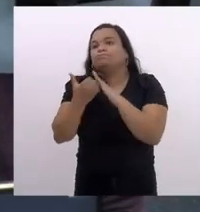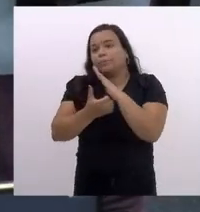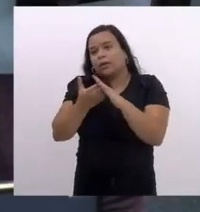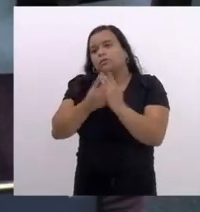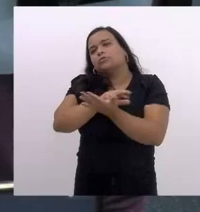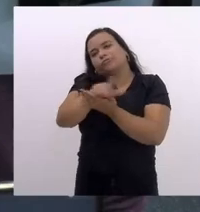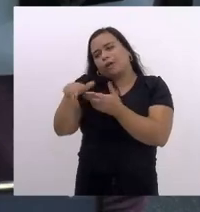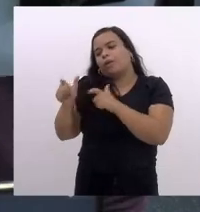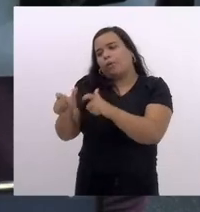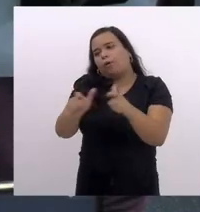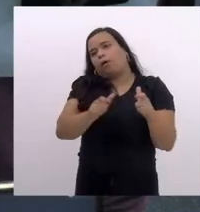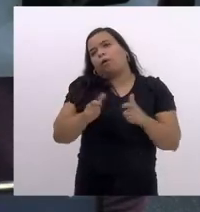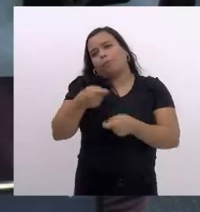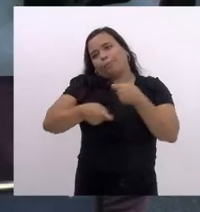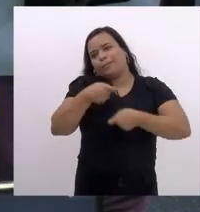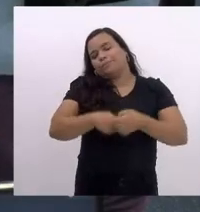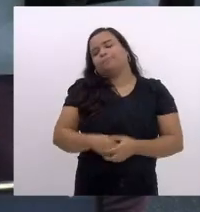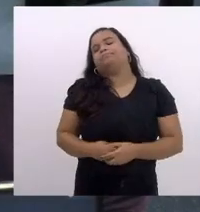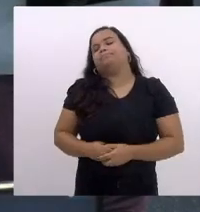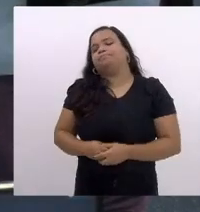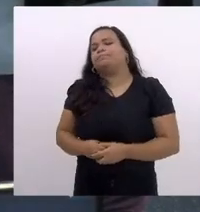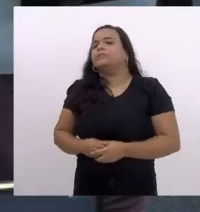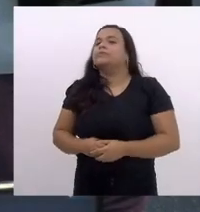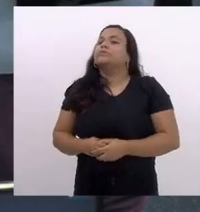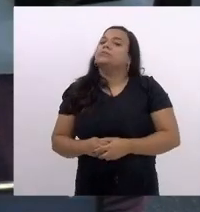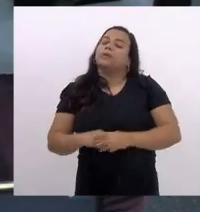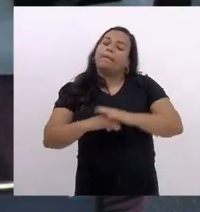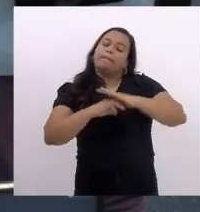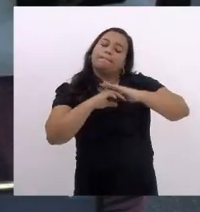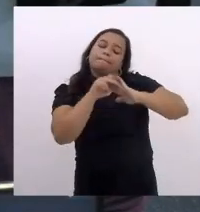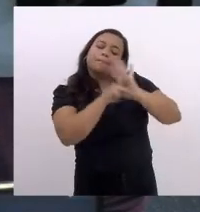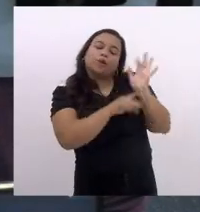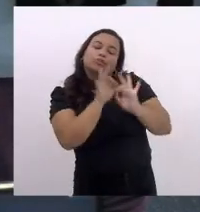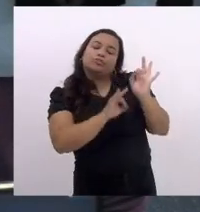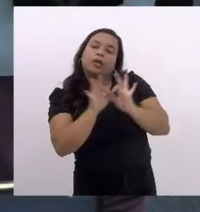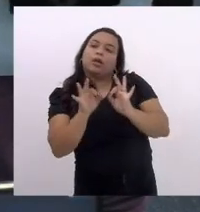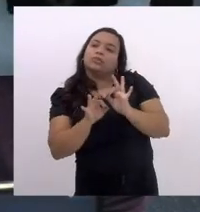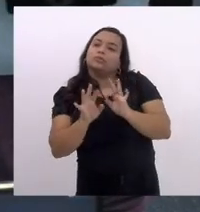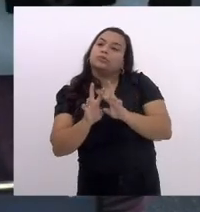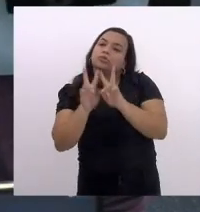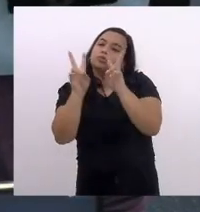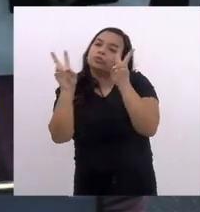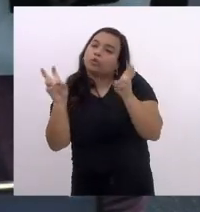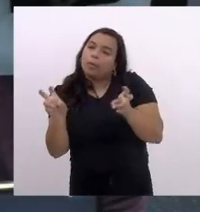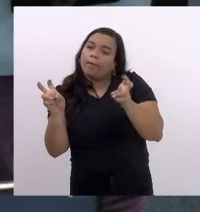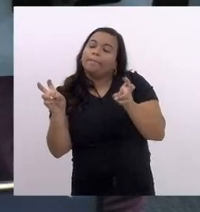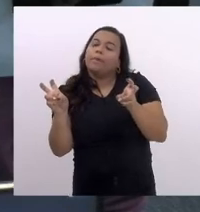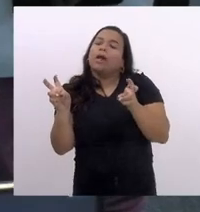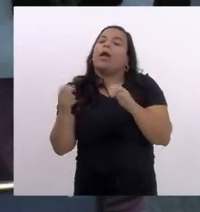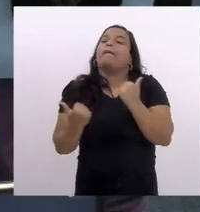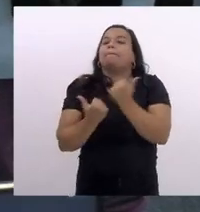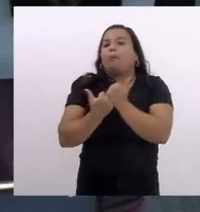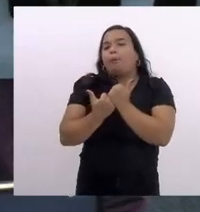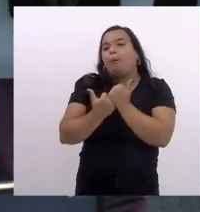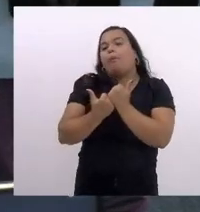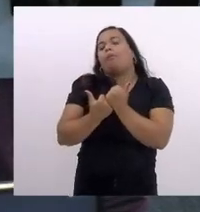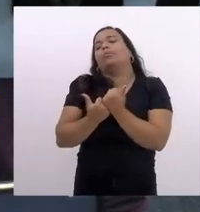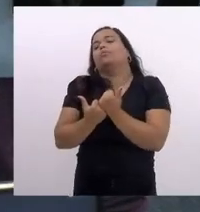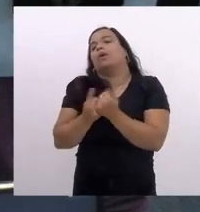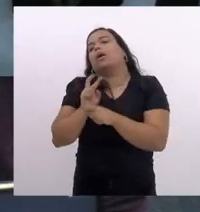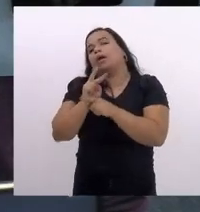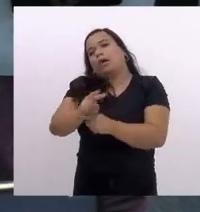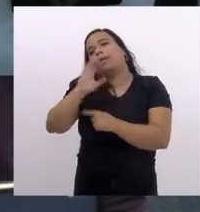locais. No nosso projeto, André, sobre o fundo, sobre o apoio, o auxílio emergencial para os municípios do eixo